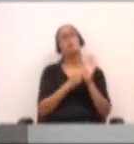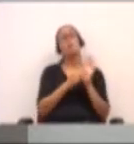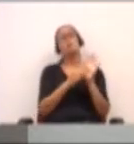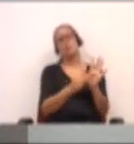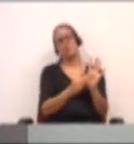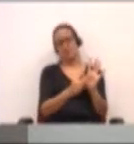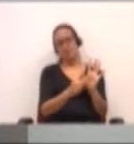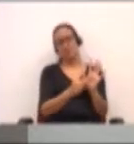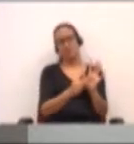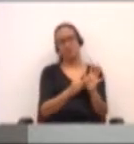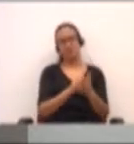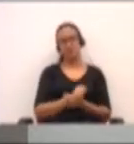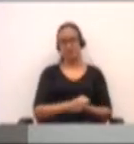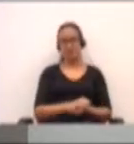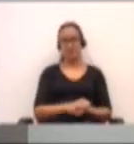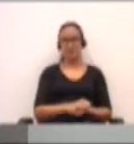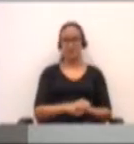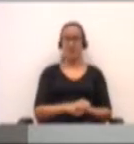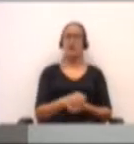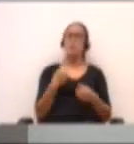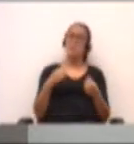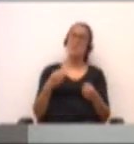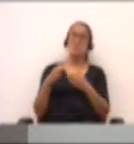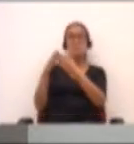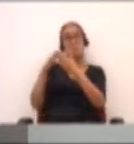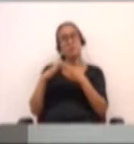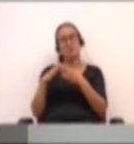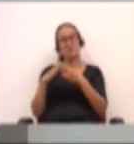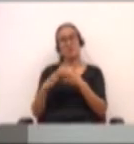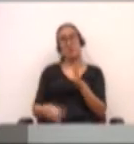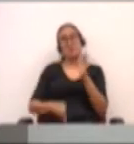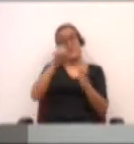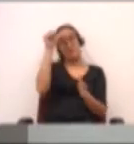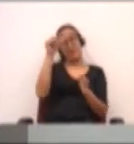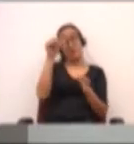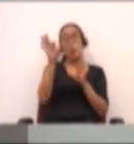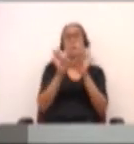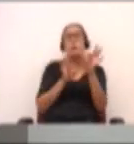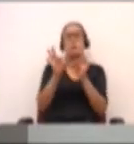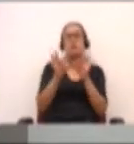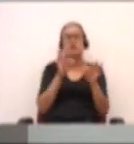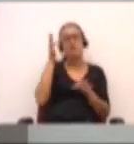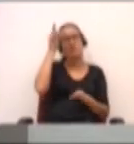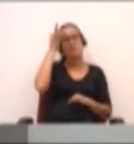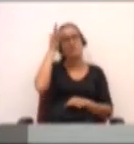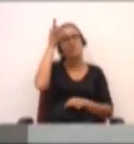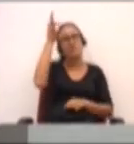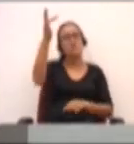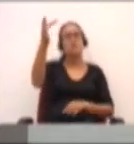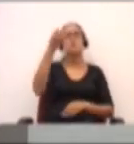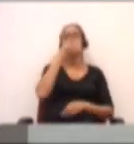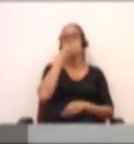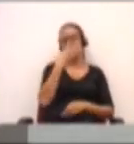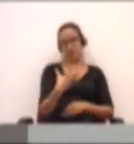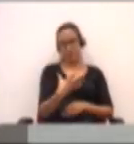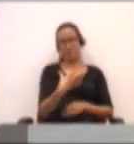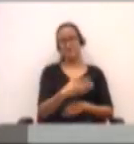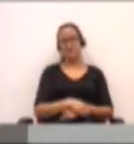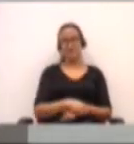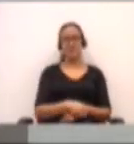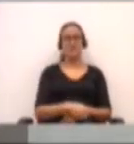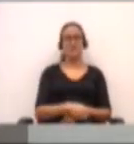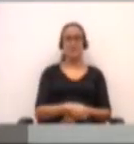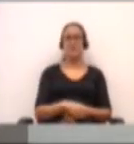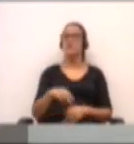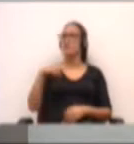deixar de estar entrando numa licitação, pelo menos, de um projeto que vai buscar para o futuro de nós estarmos numa licitação.